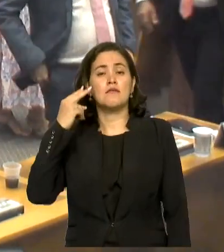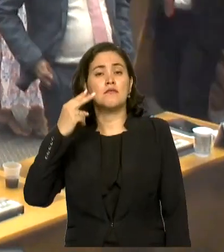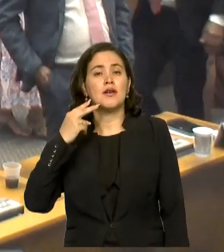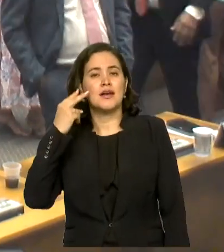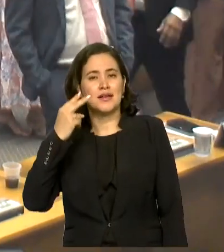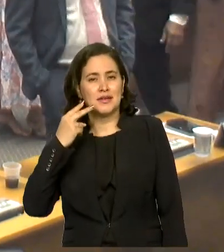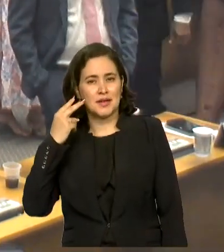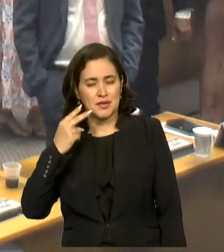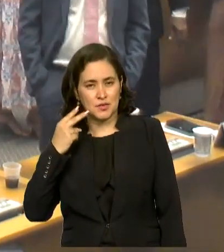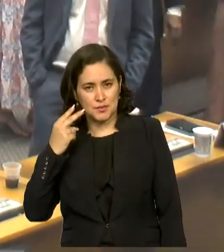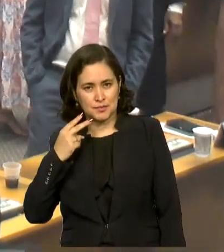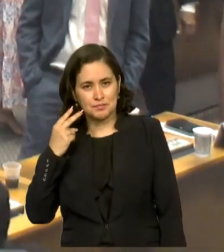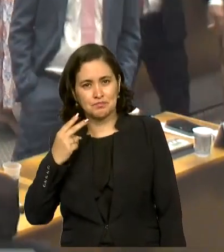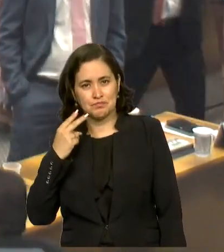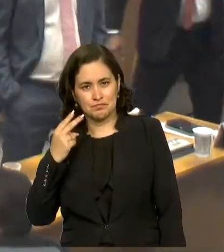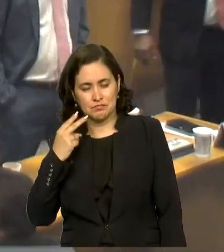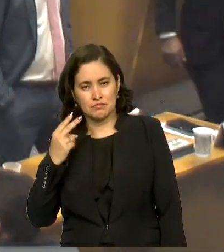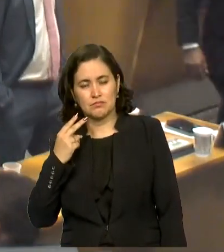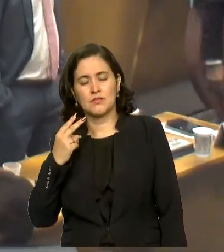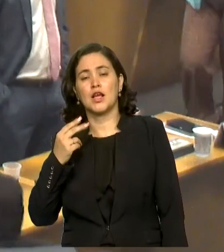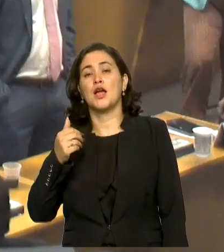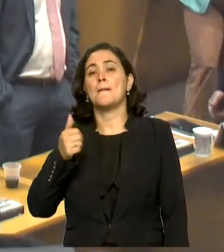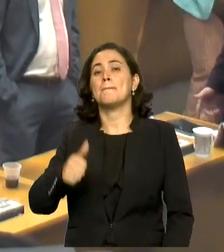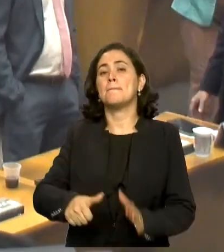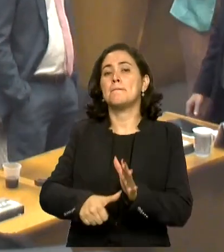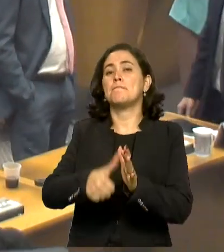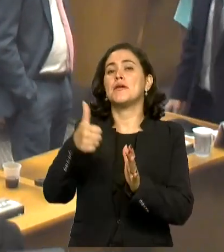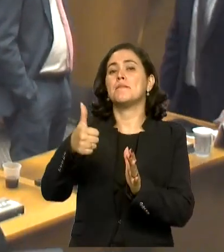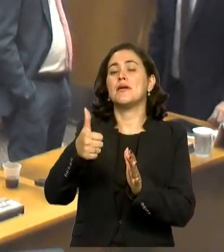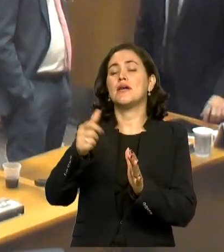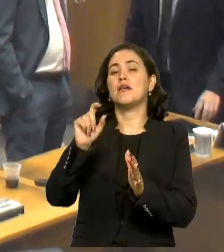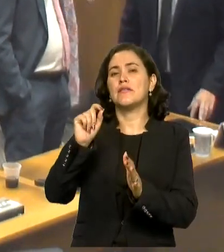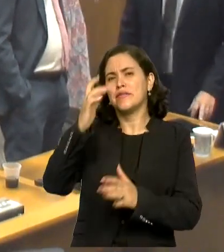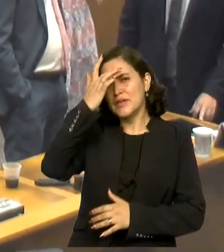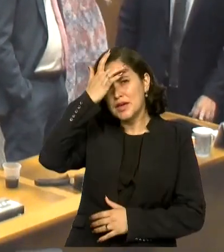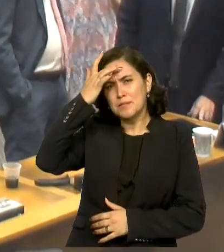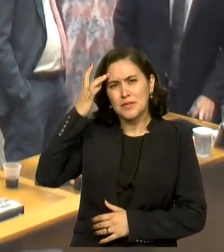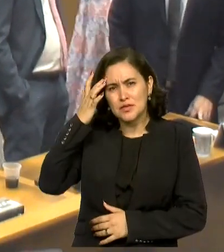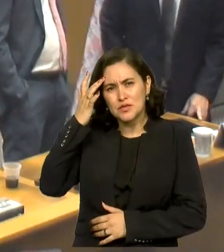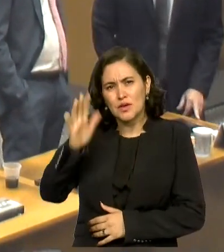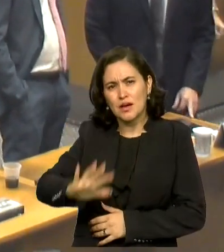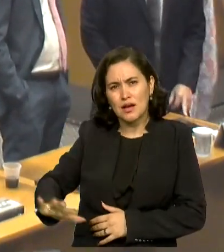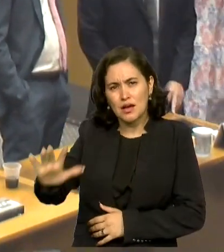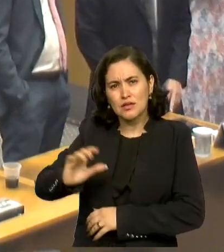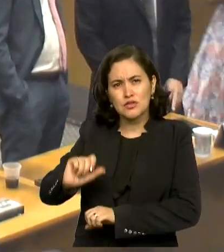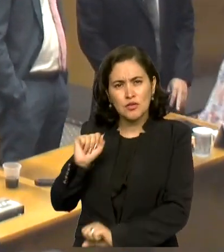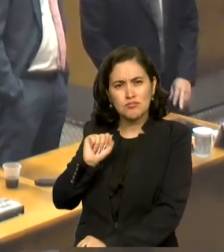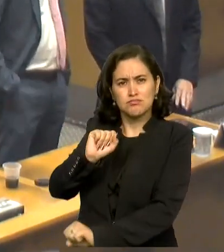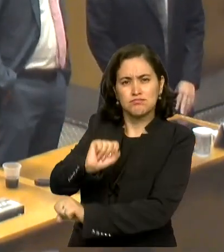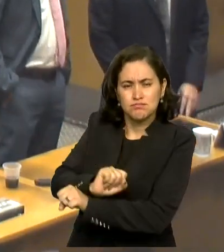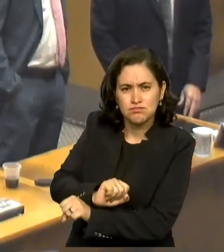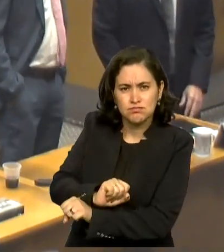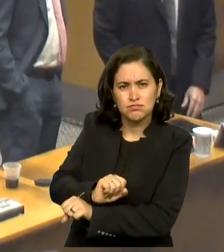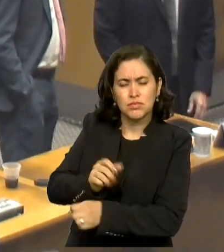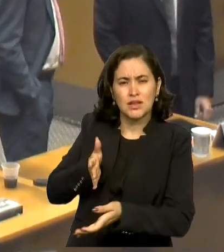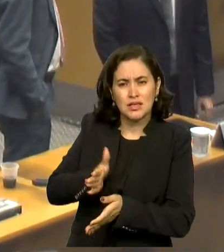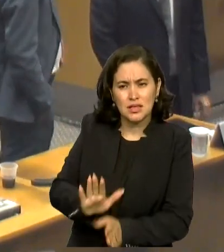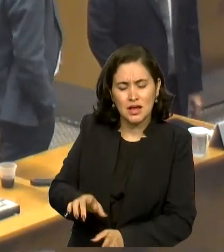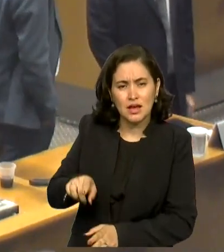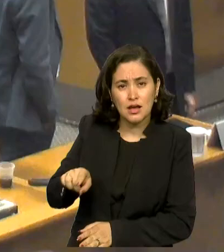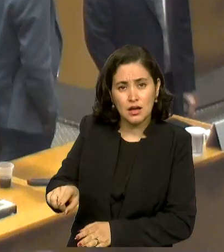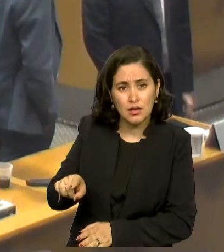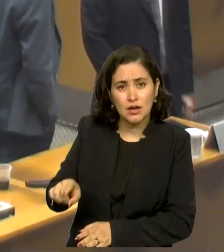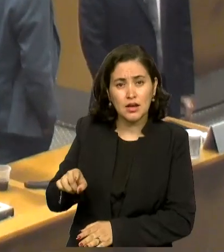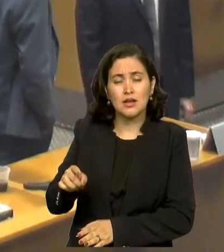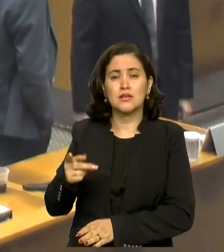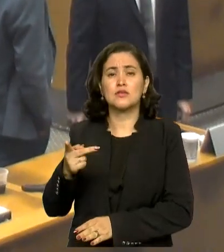era suplente de vereadora, nasceu na cidade de Codó, vem de uma família de descendentes de escravo, venceu na